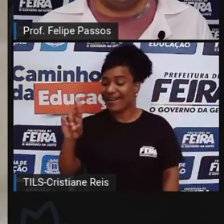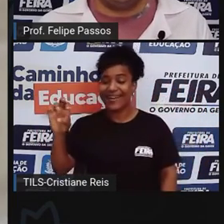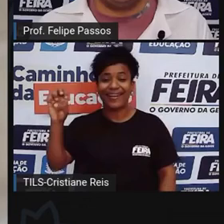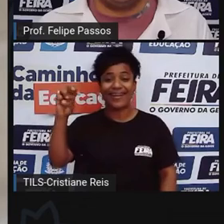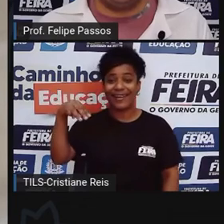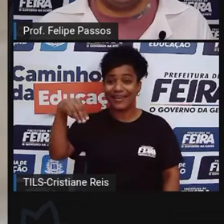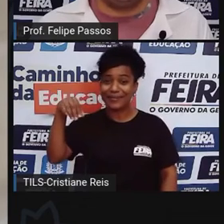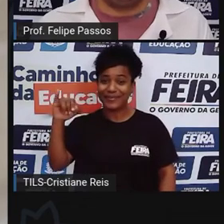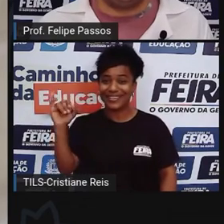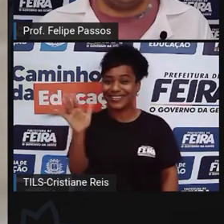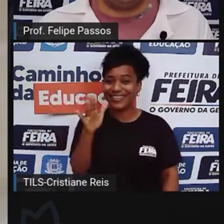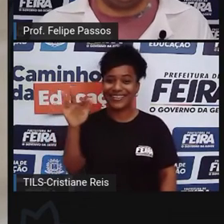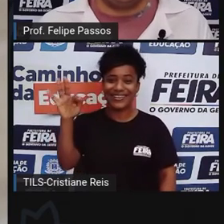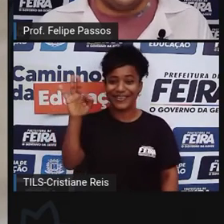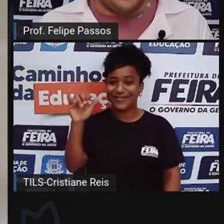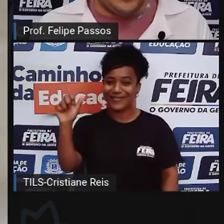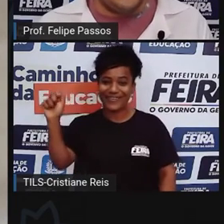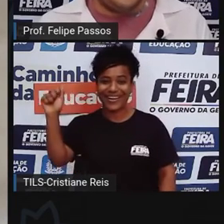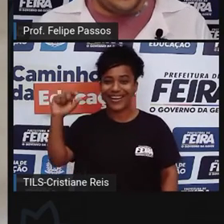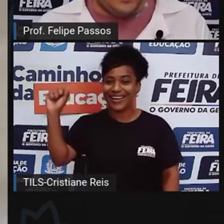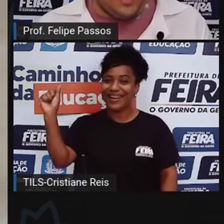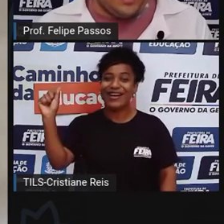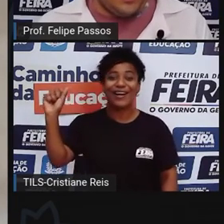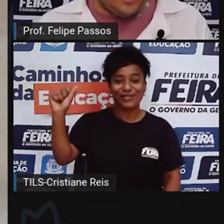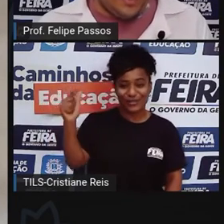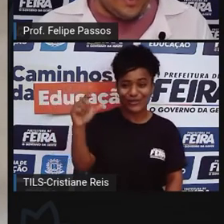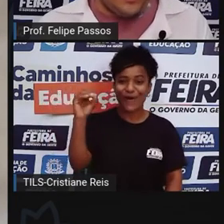ré, mi, fá,